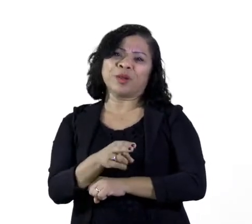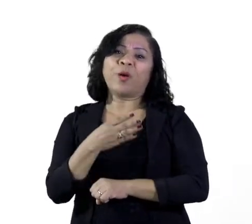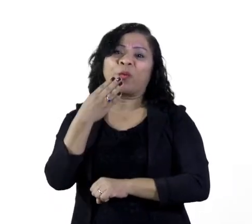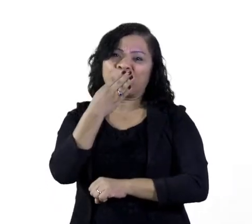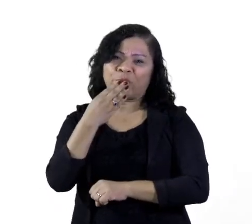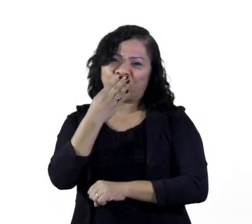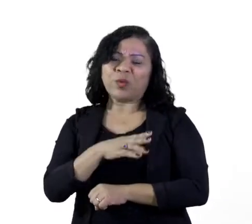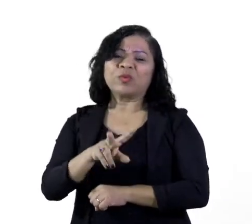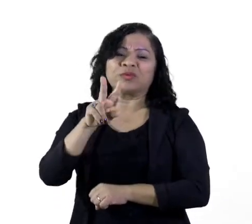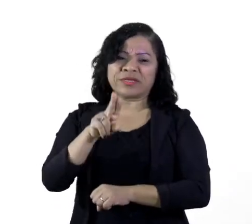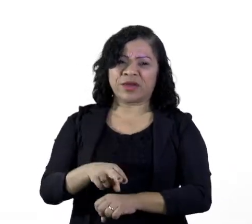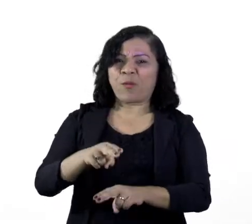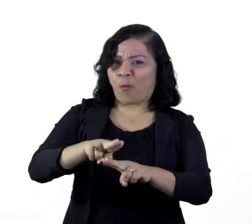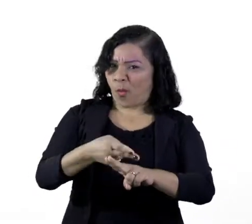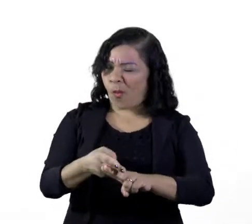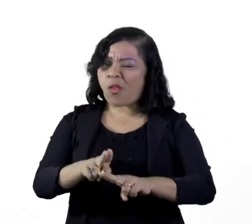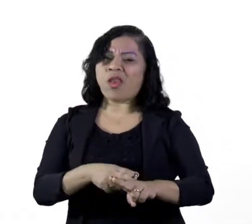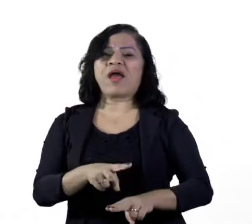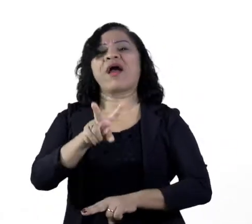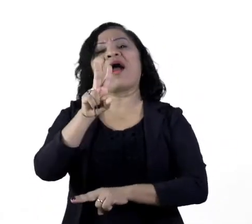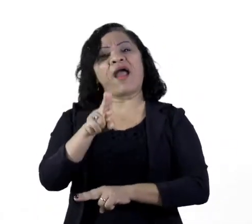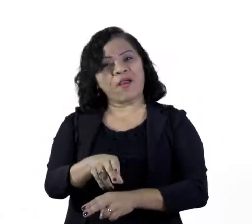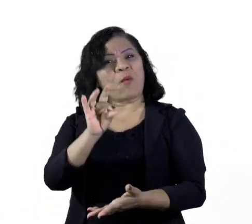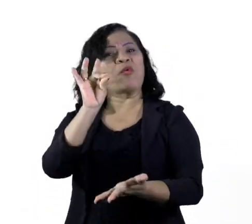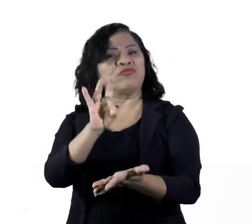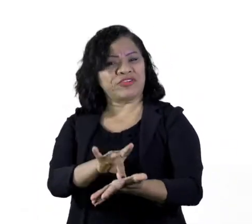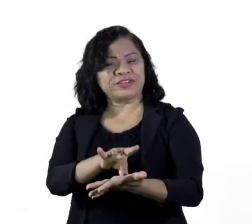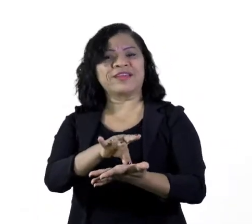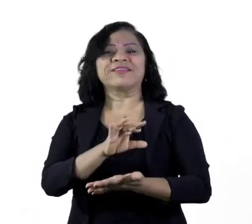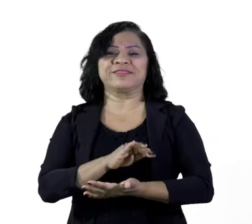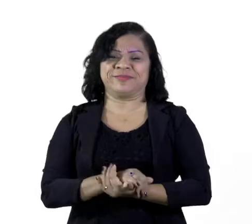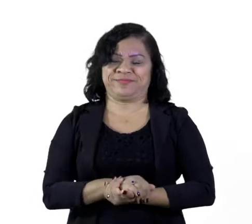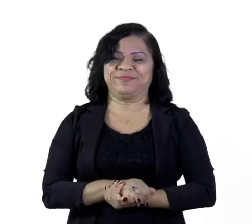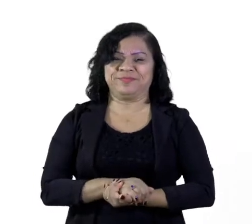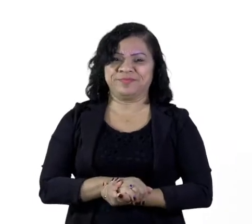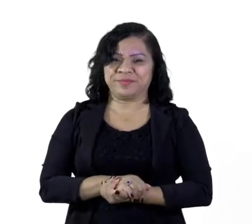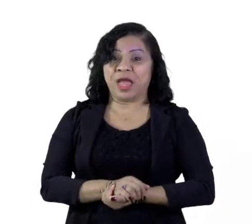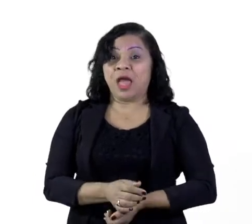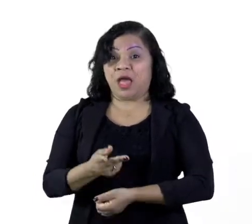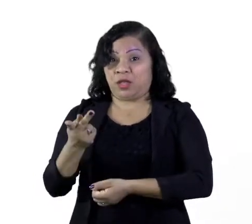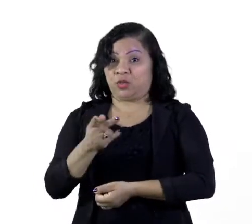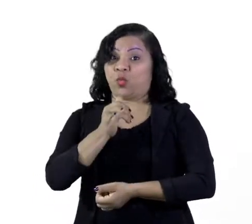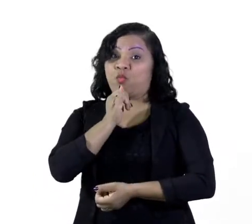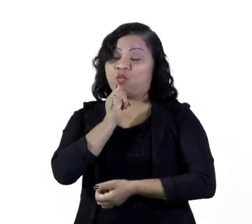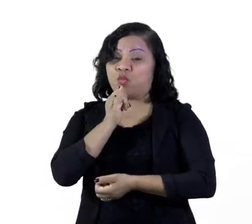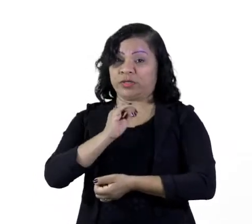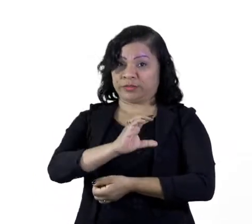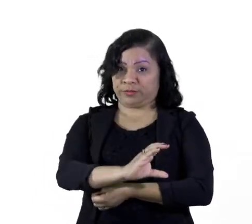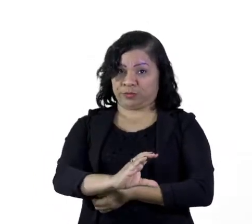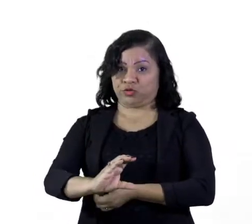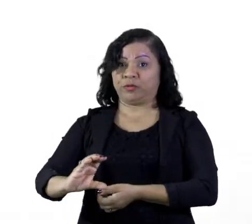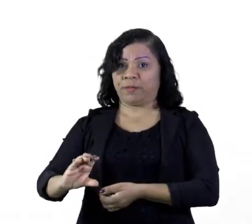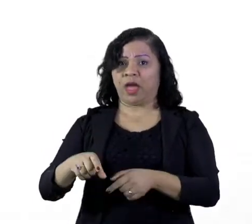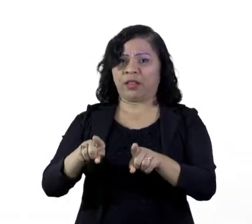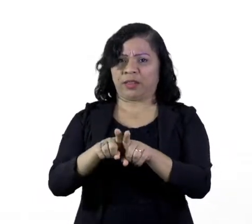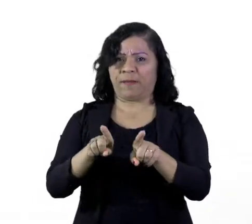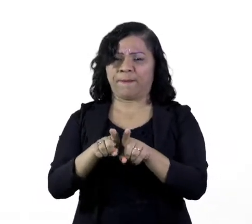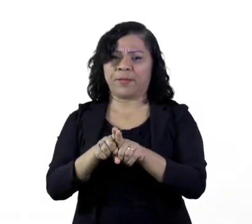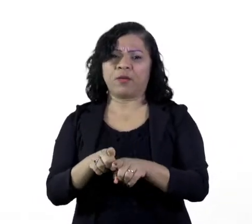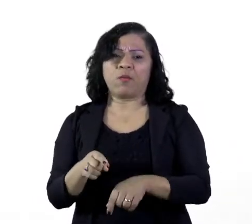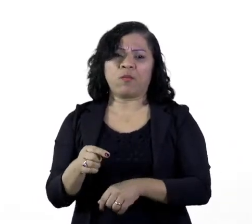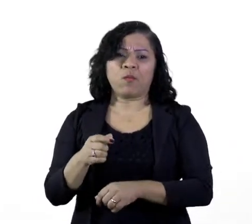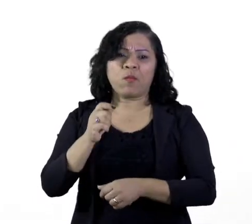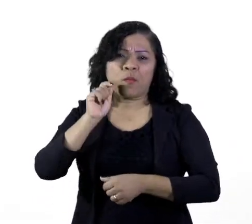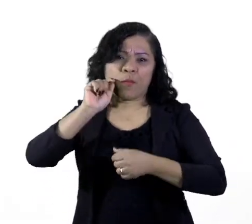de igualdade verdadeira. No exemplo de baixo, nós temos também uma bala ou